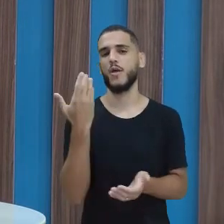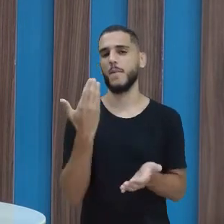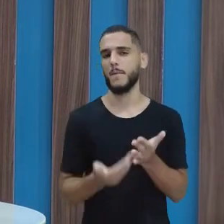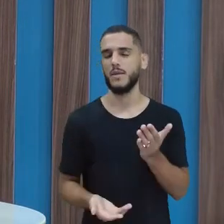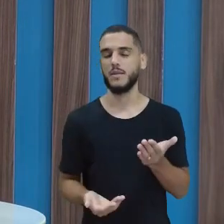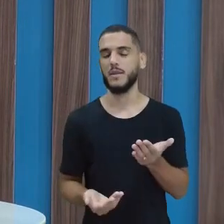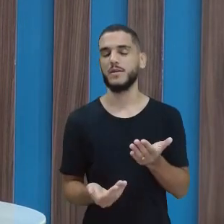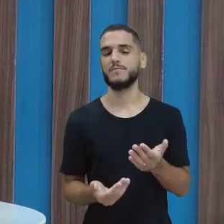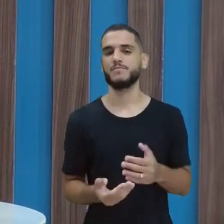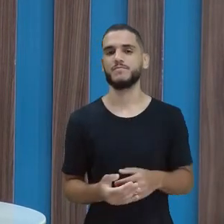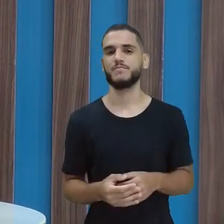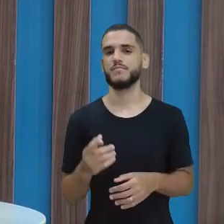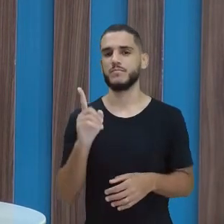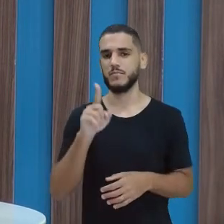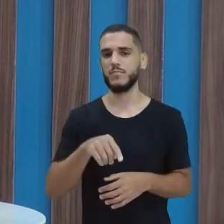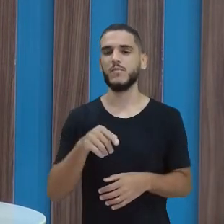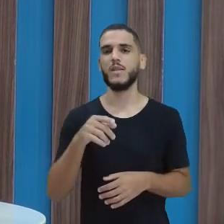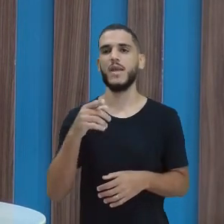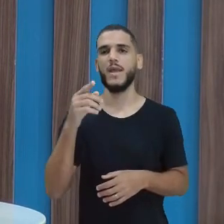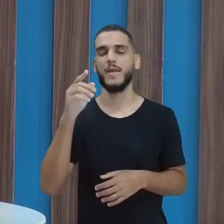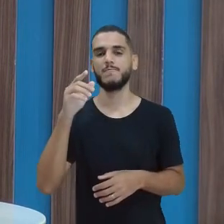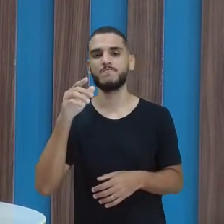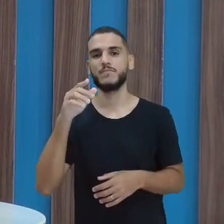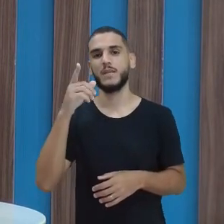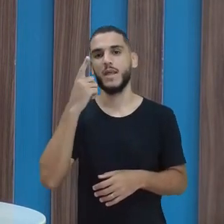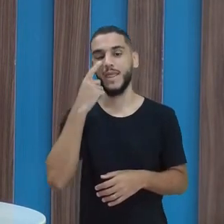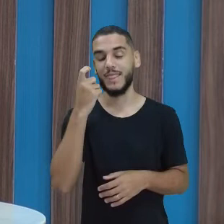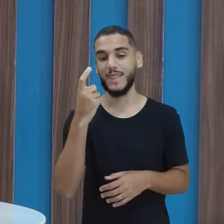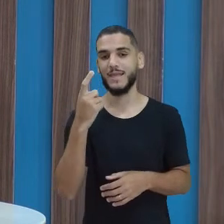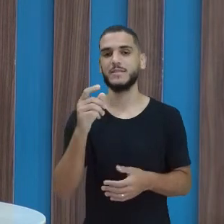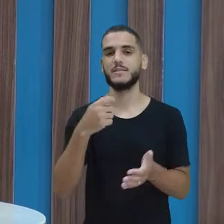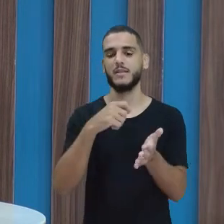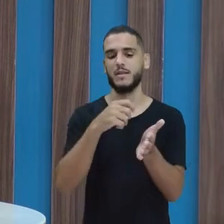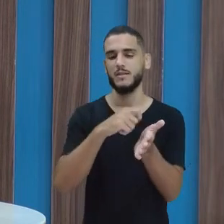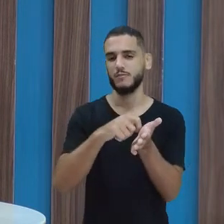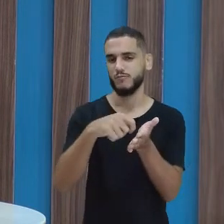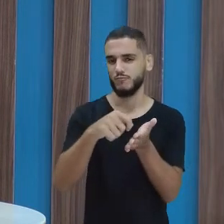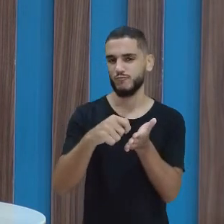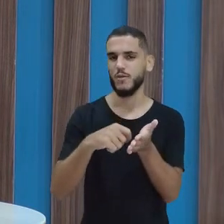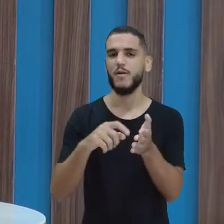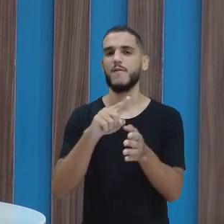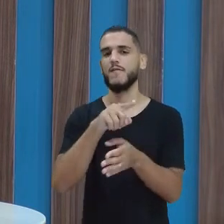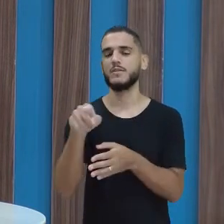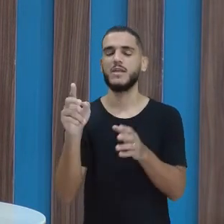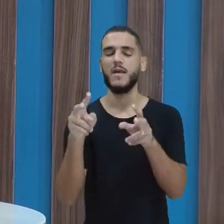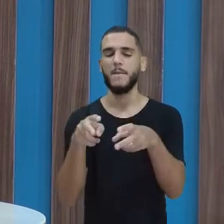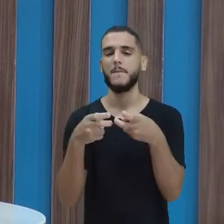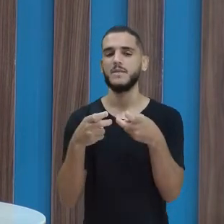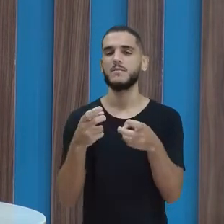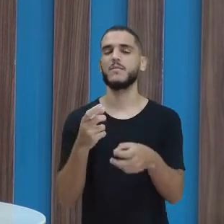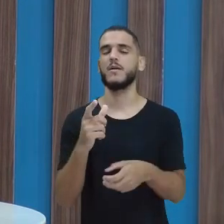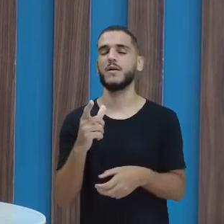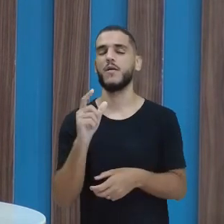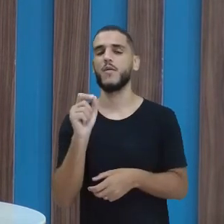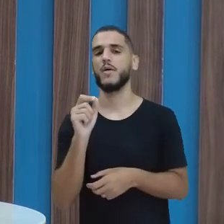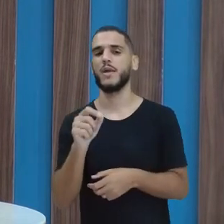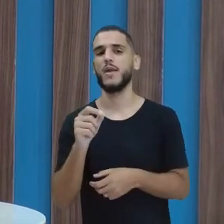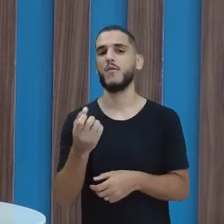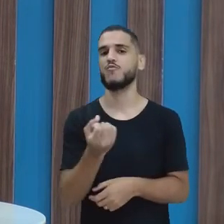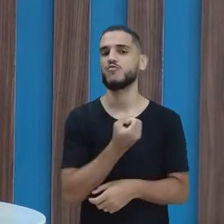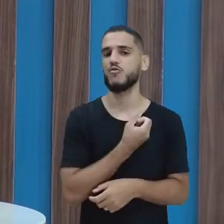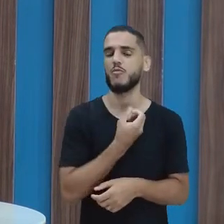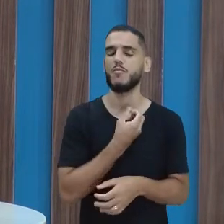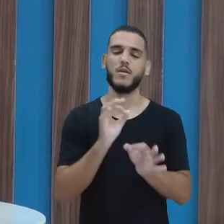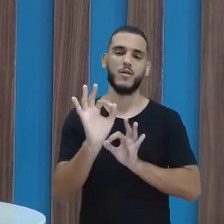É muito interessante fazer esse registro, não é? Até para você perceber os algarismos, organizá-los